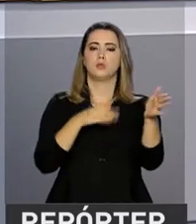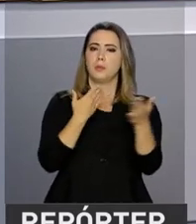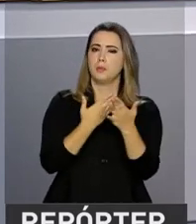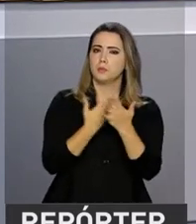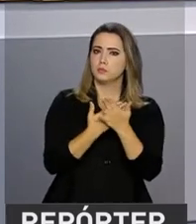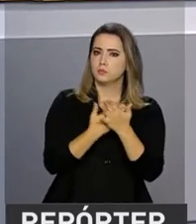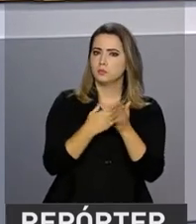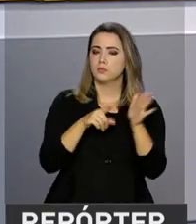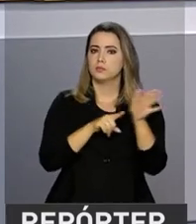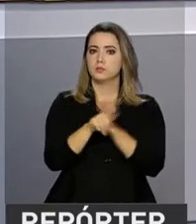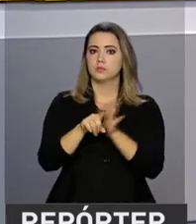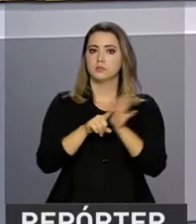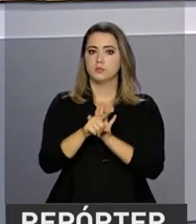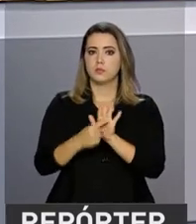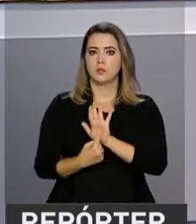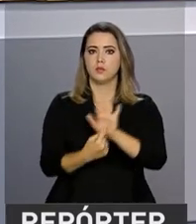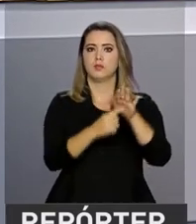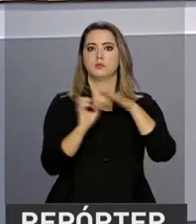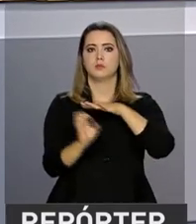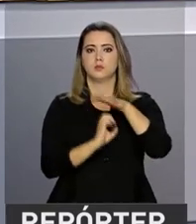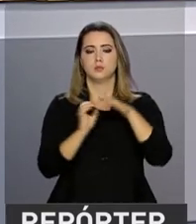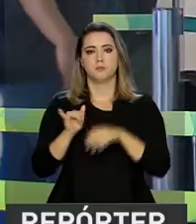uma empresa especializada em aviação.